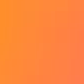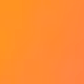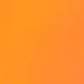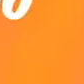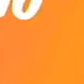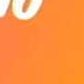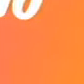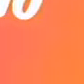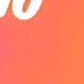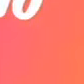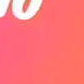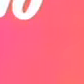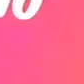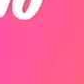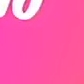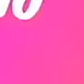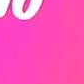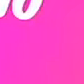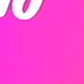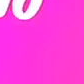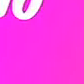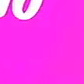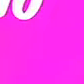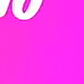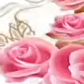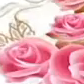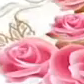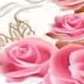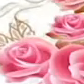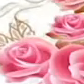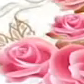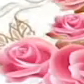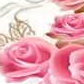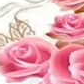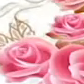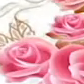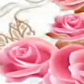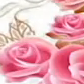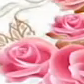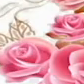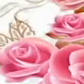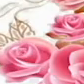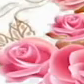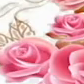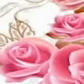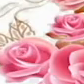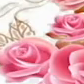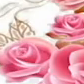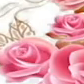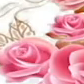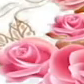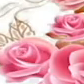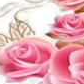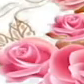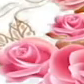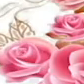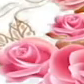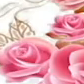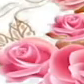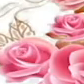tchau! Tu é trevo de quatro folhas, é manhã de domingo